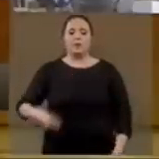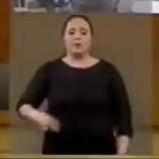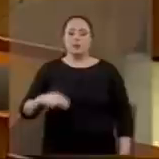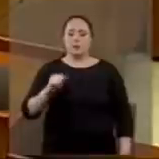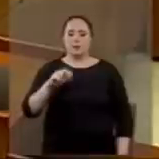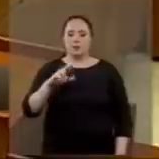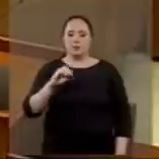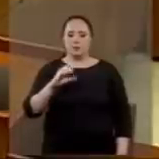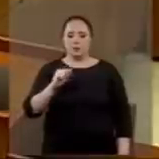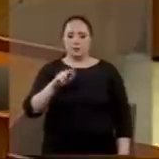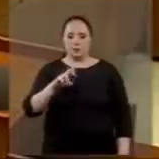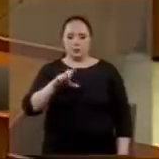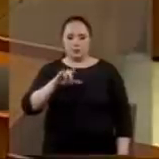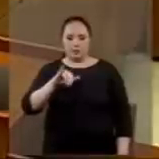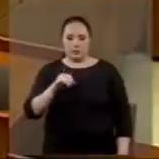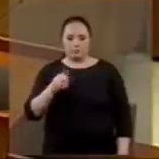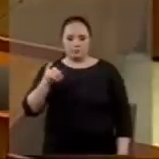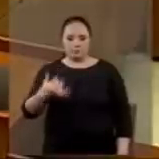relator.